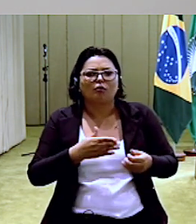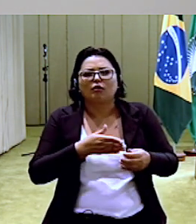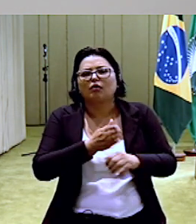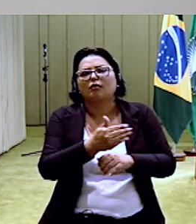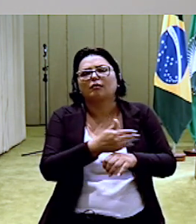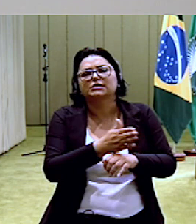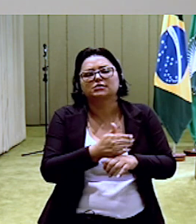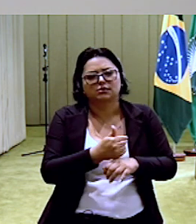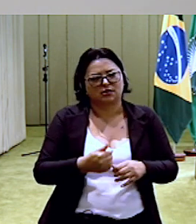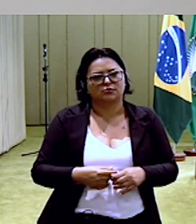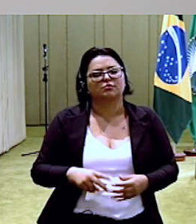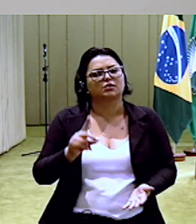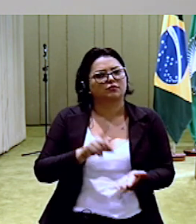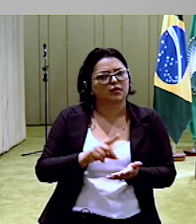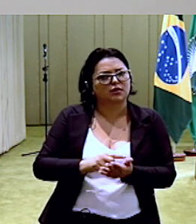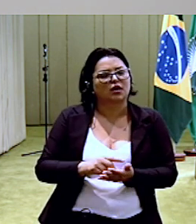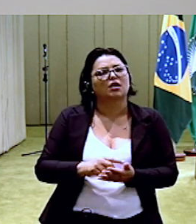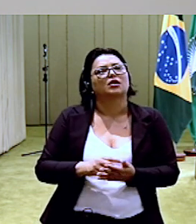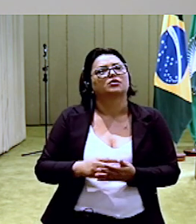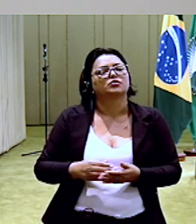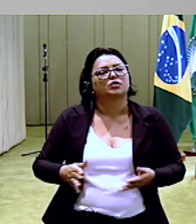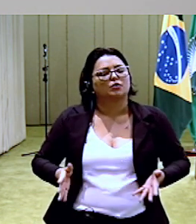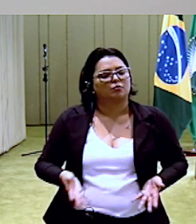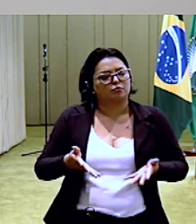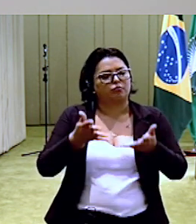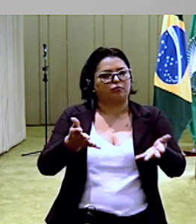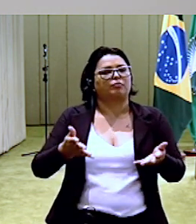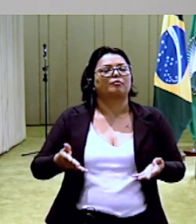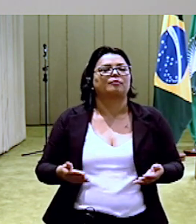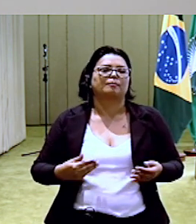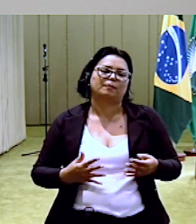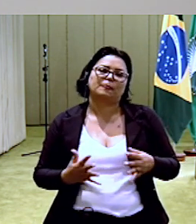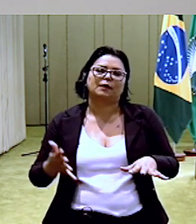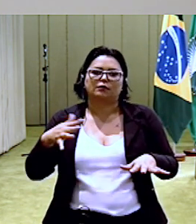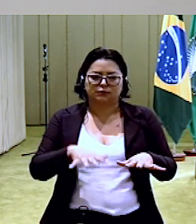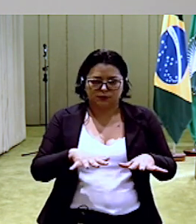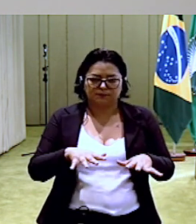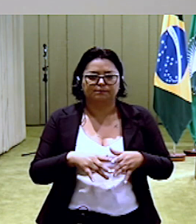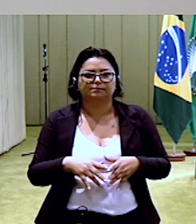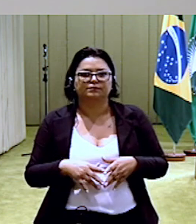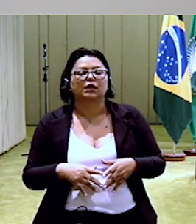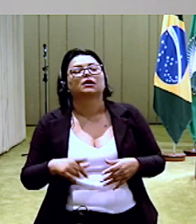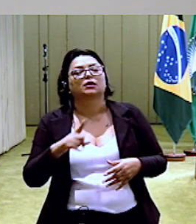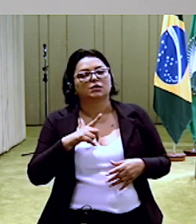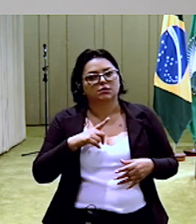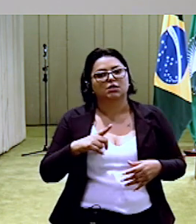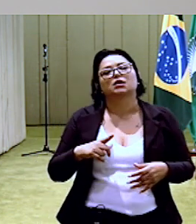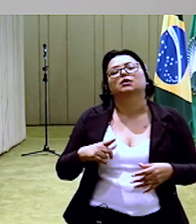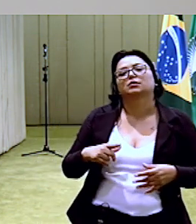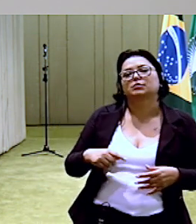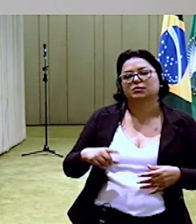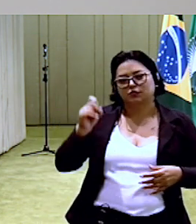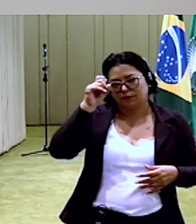amplia a base para que a gente possa, de fato, acelerar essas carreiras, isso é uma prioridade. Obviamente, a gente tem a limitação dentro do setor público de